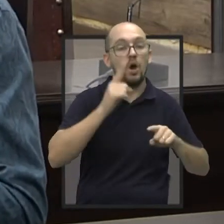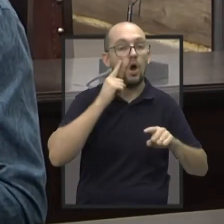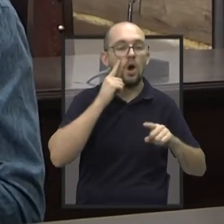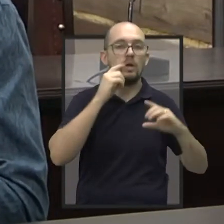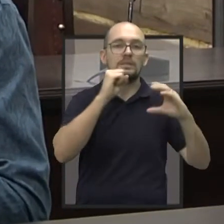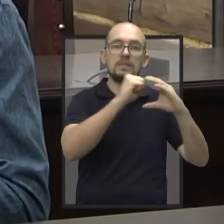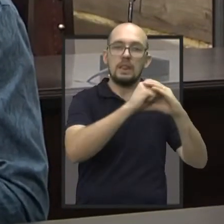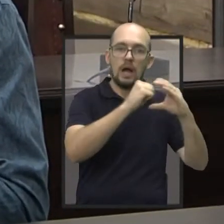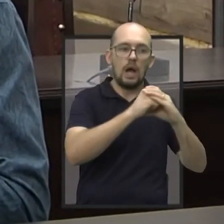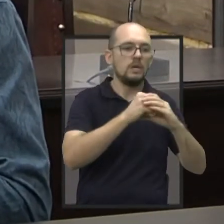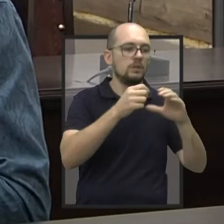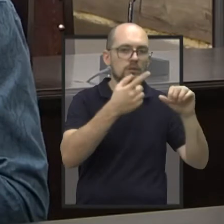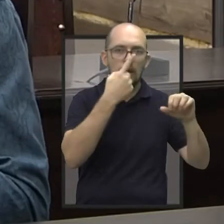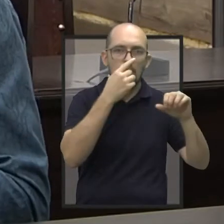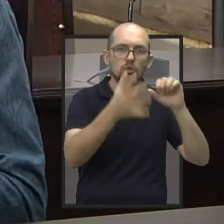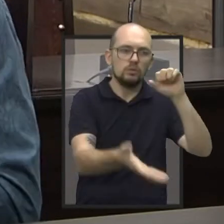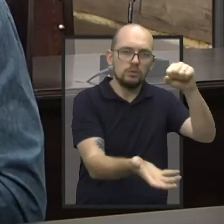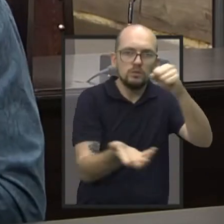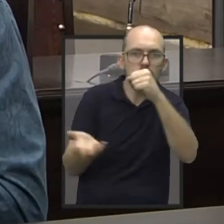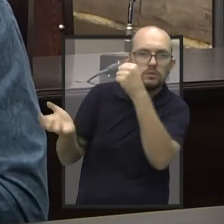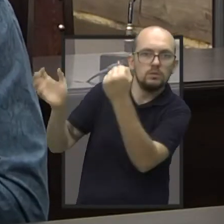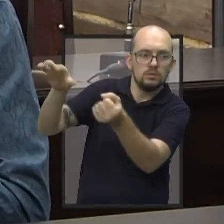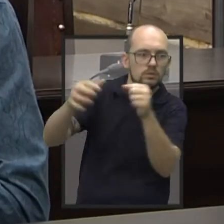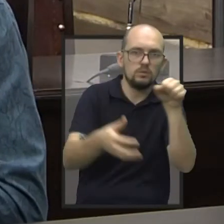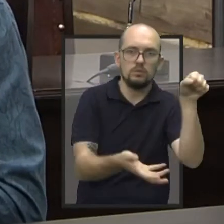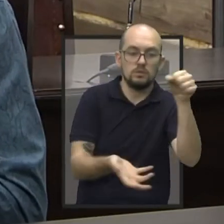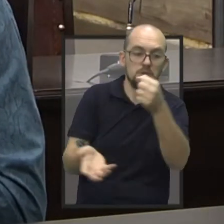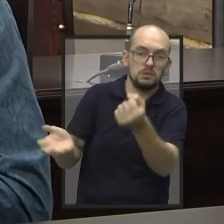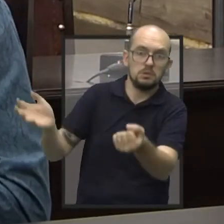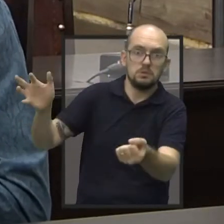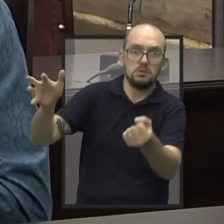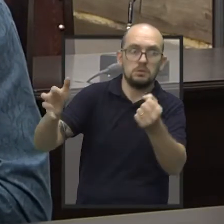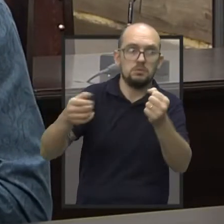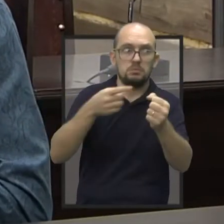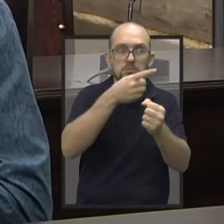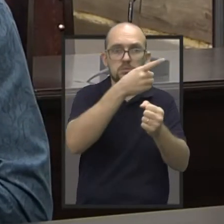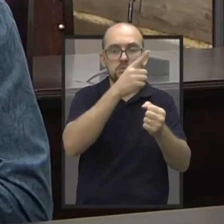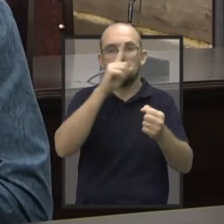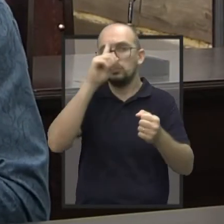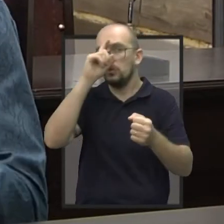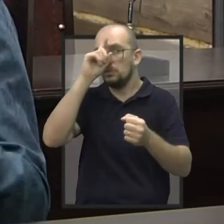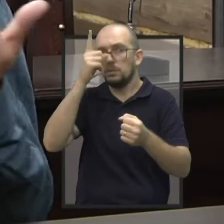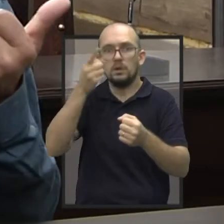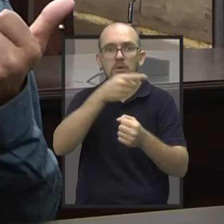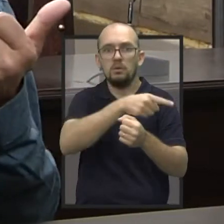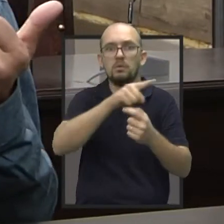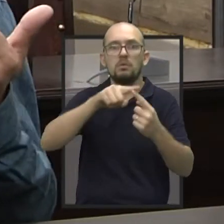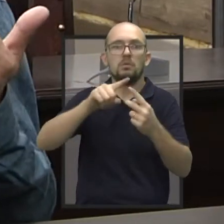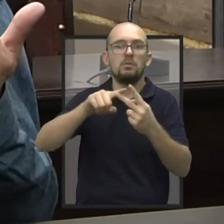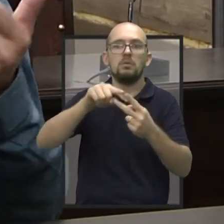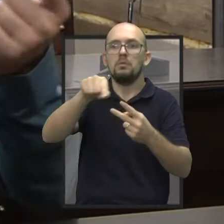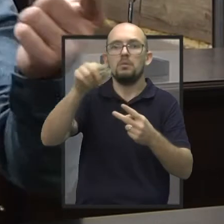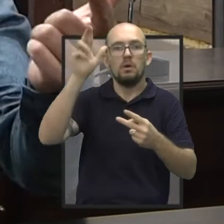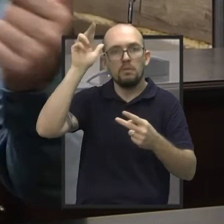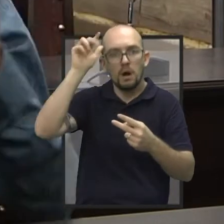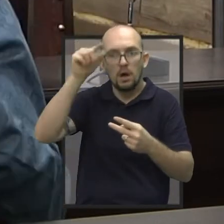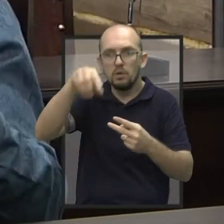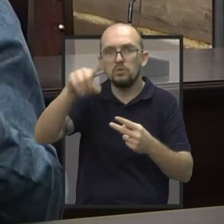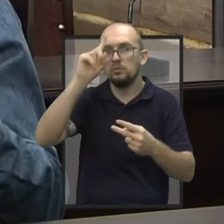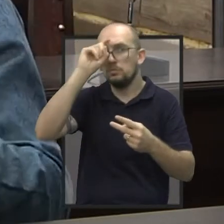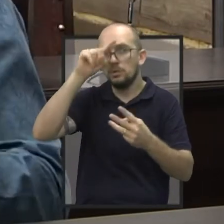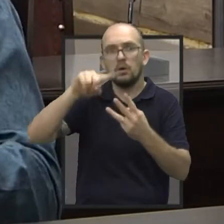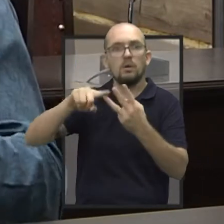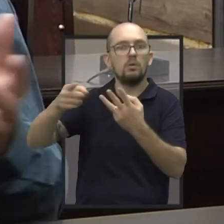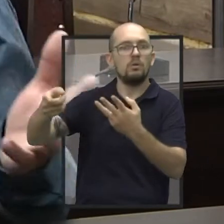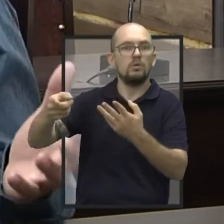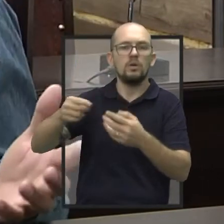Casa, Amaral Carvalho, dos asilos, de todos os lugares, e você não sabe como é que está lá dentro. A Santa Casa tem vários casos. Muitas vezes veio reclamação